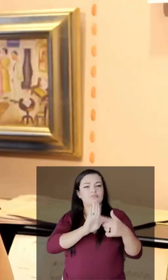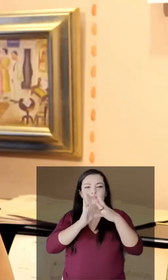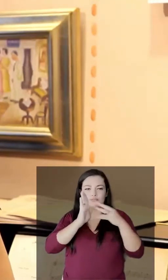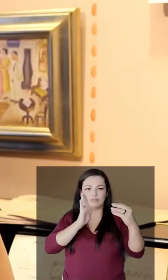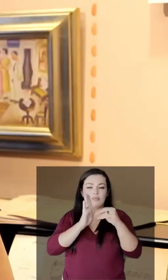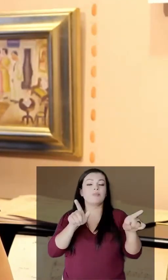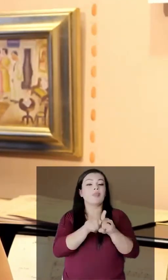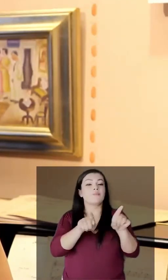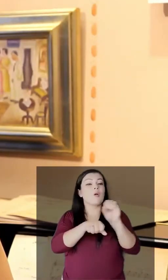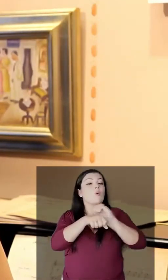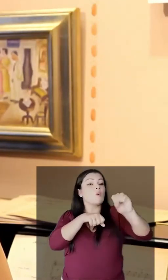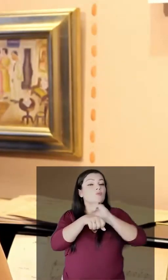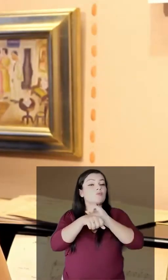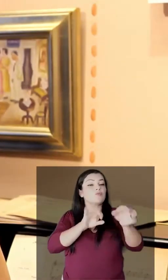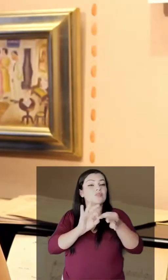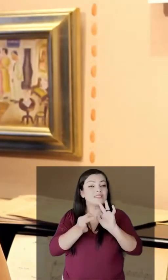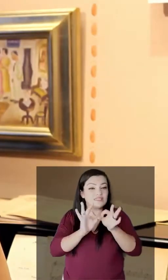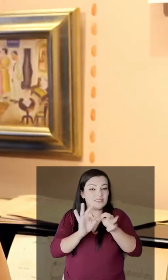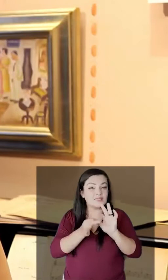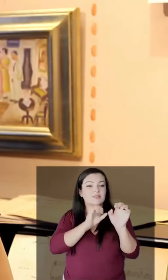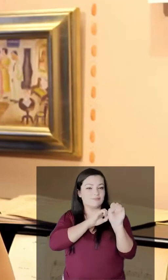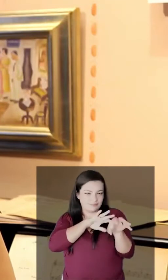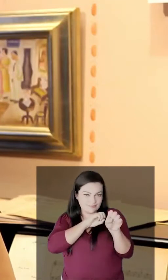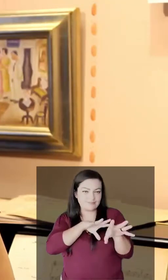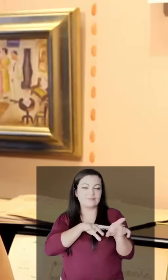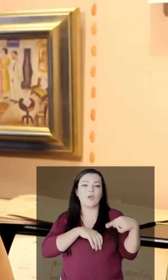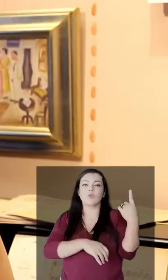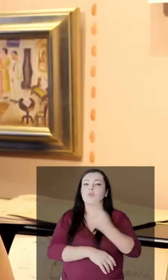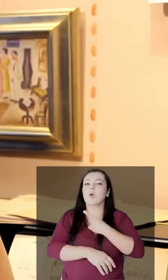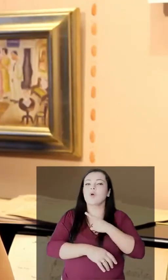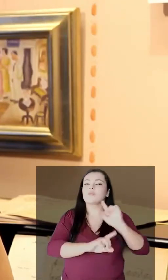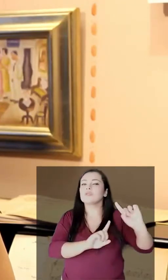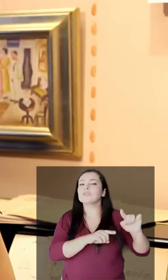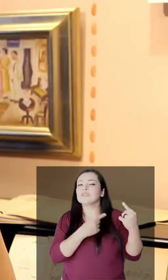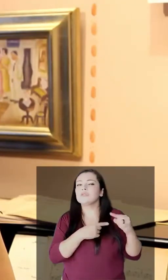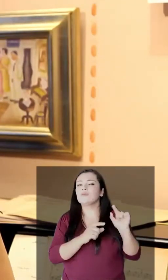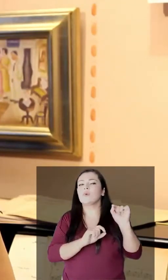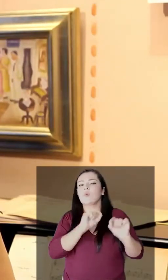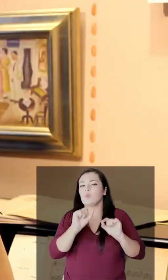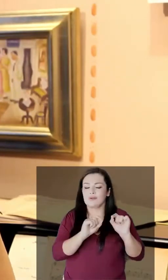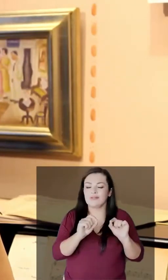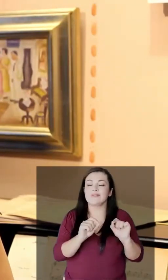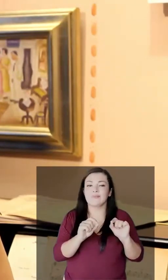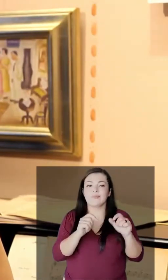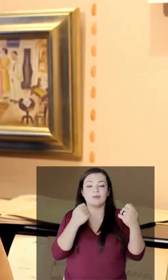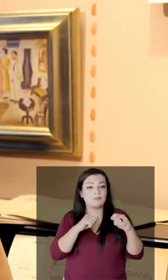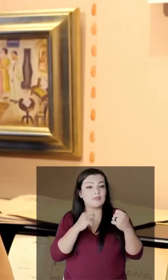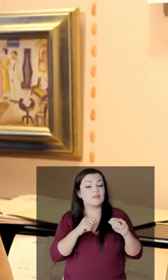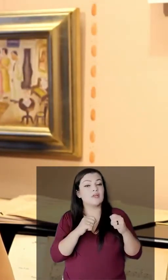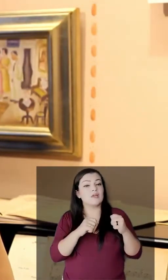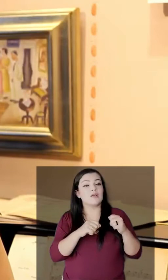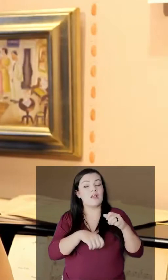de oficinas educativas. Temos o grande desafio hoje de encontrar com os